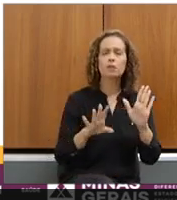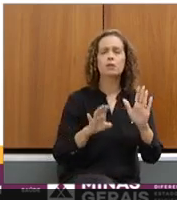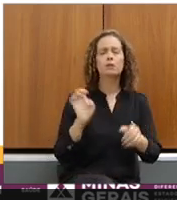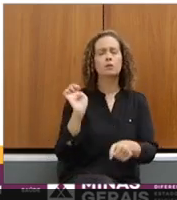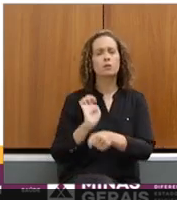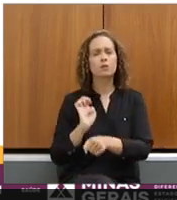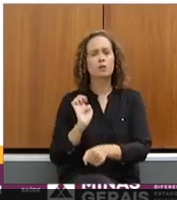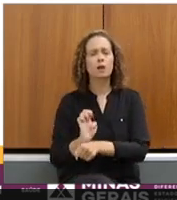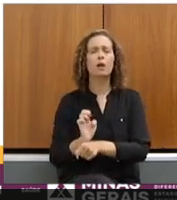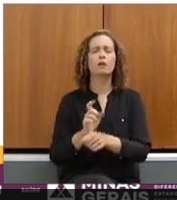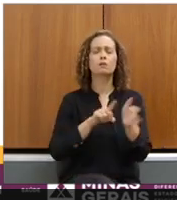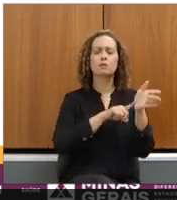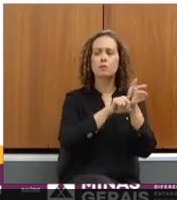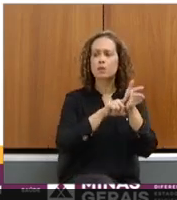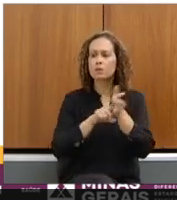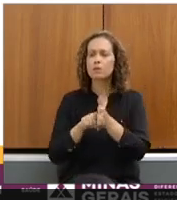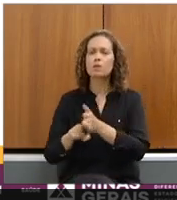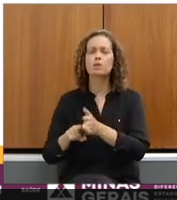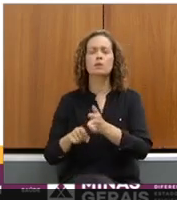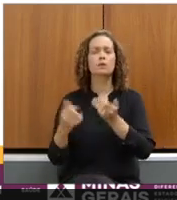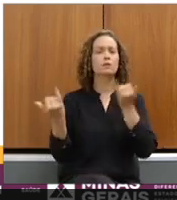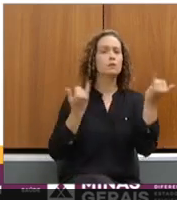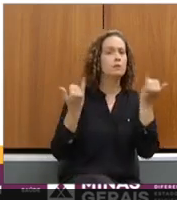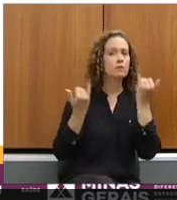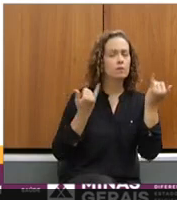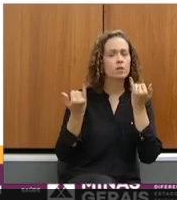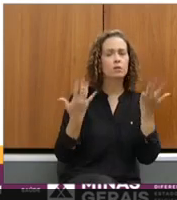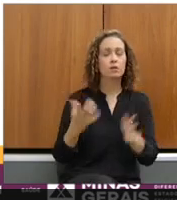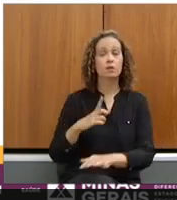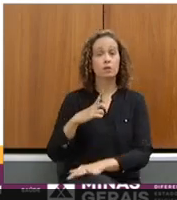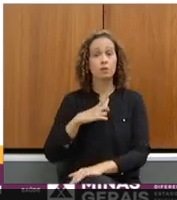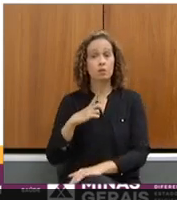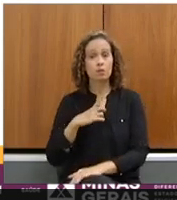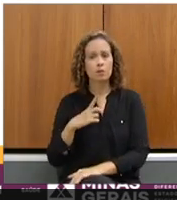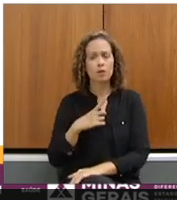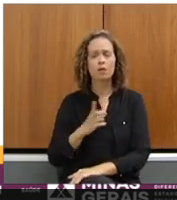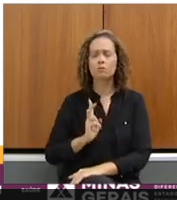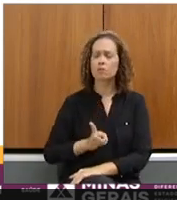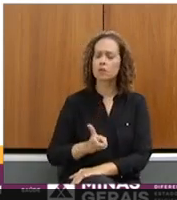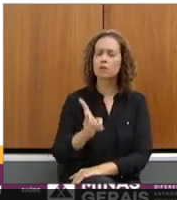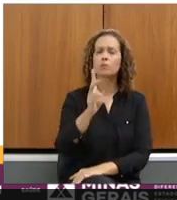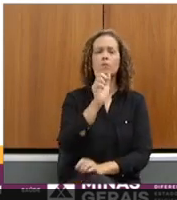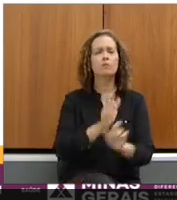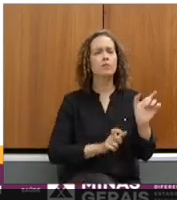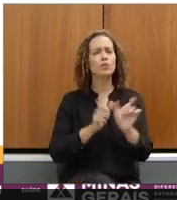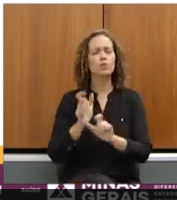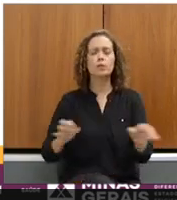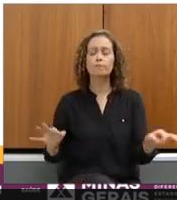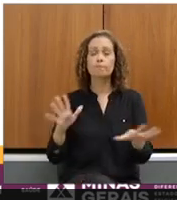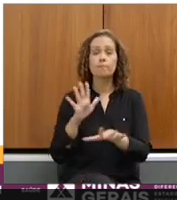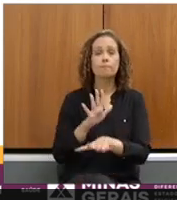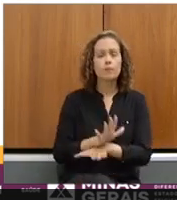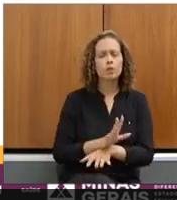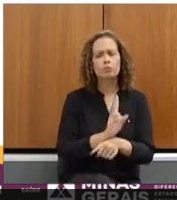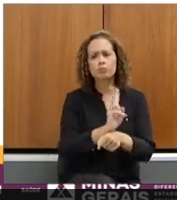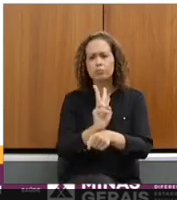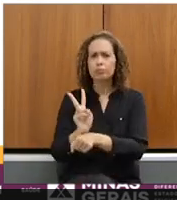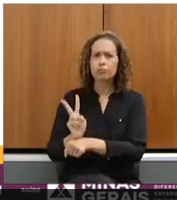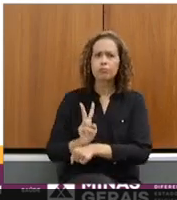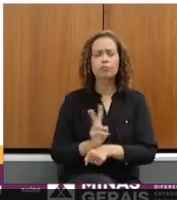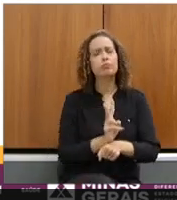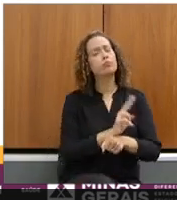dados com informações nós temos plantão sete horas sete dias por semana 24 horas na secretaria